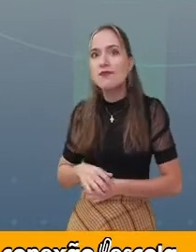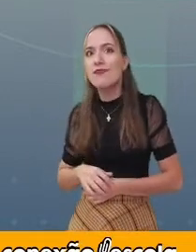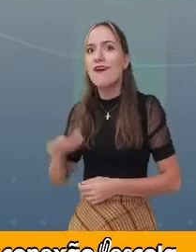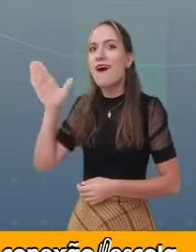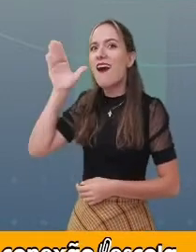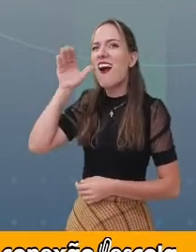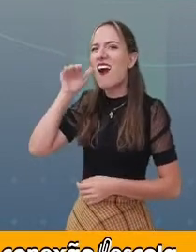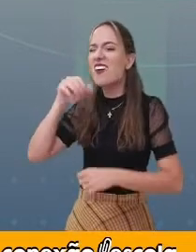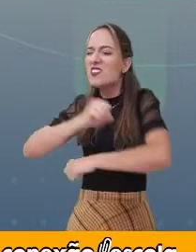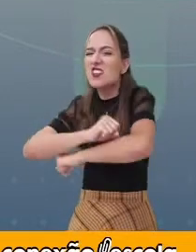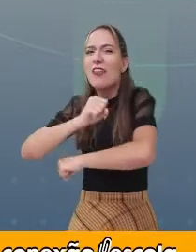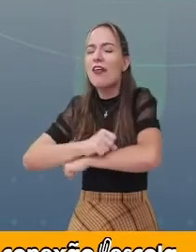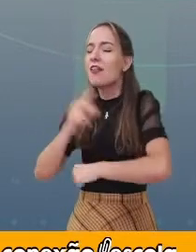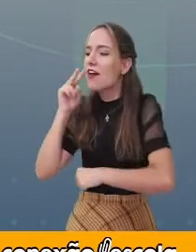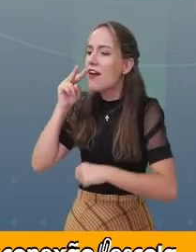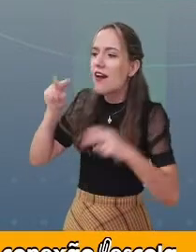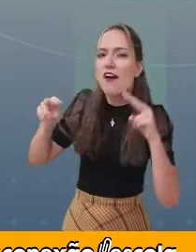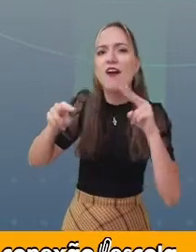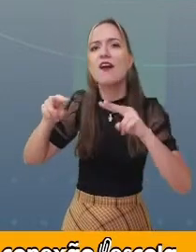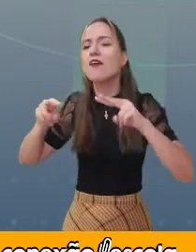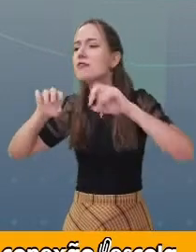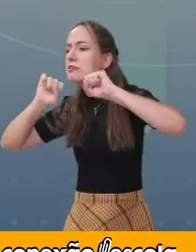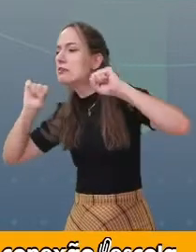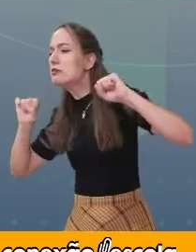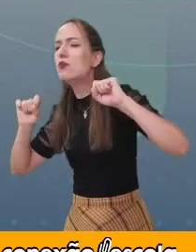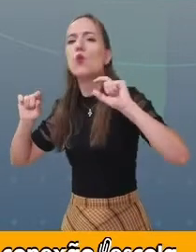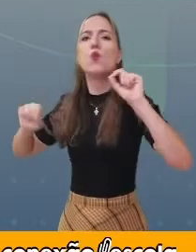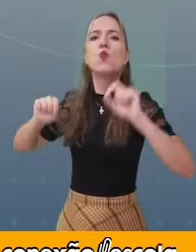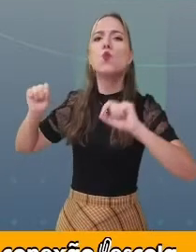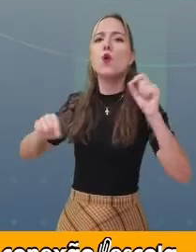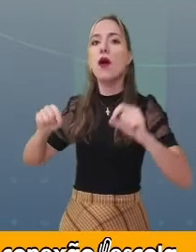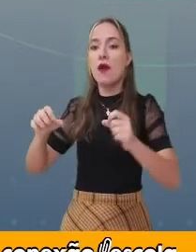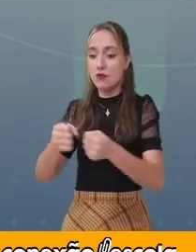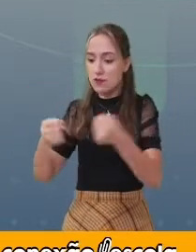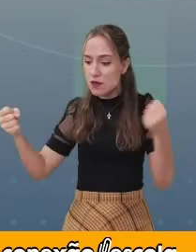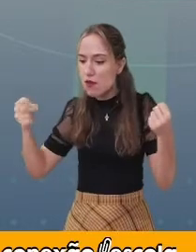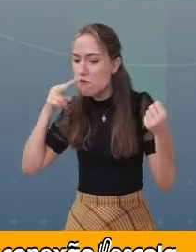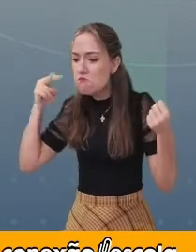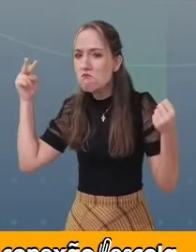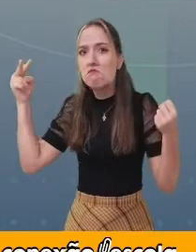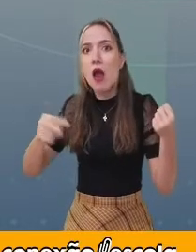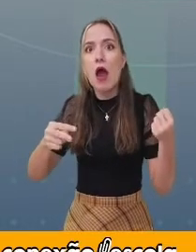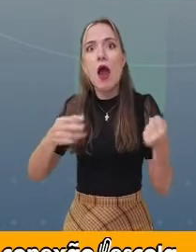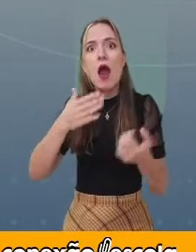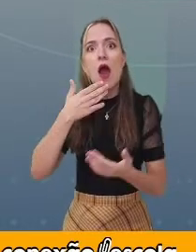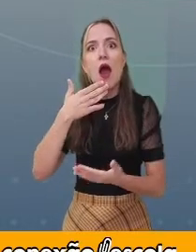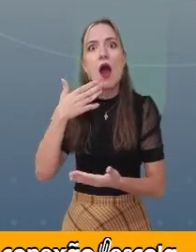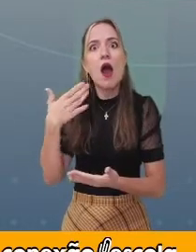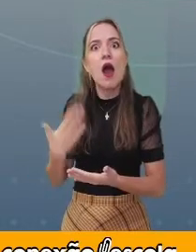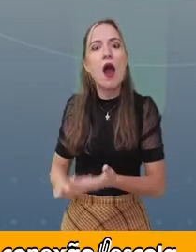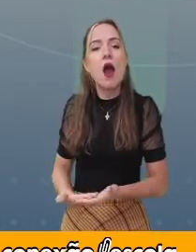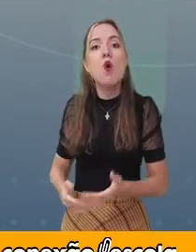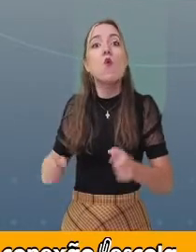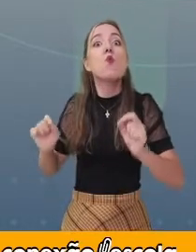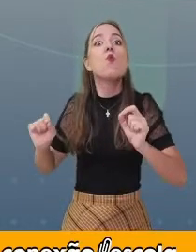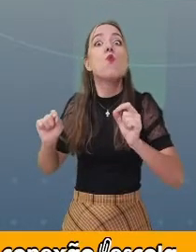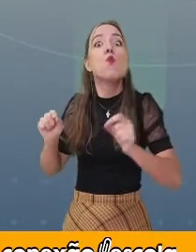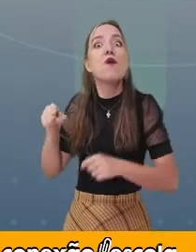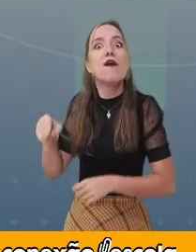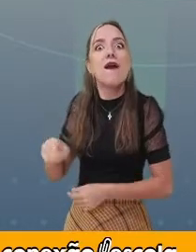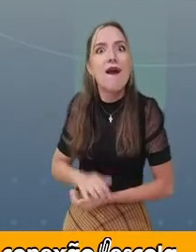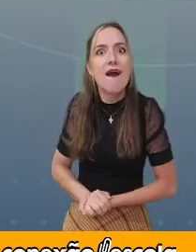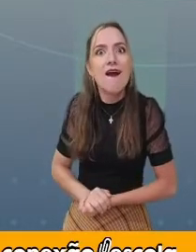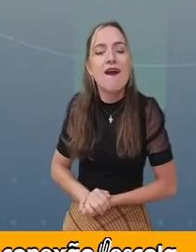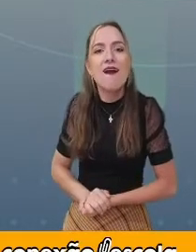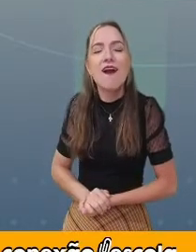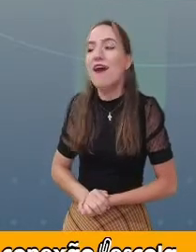crianças, debruçando-se na janela, olharam dentro do saco e não acreditaram no que viam.